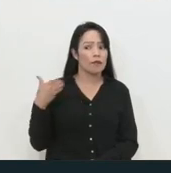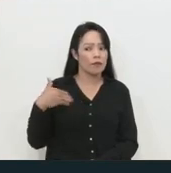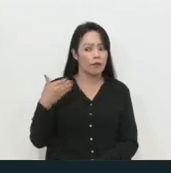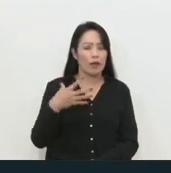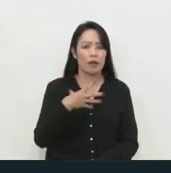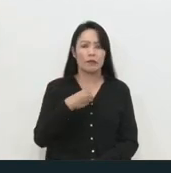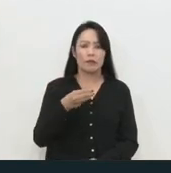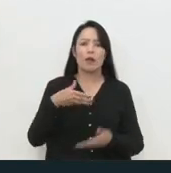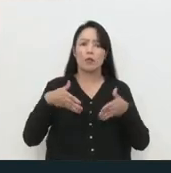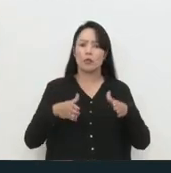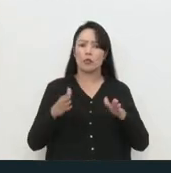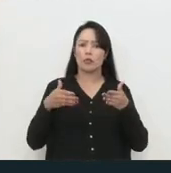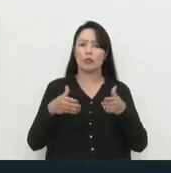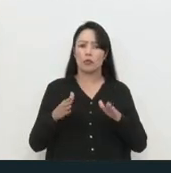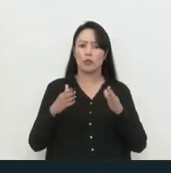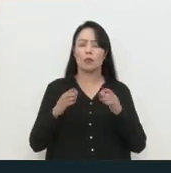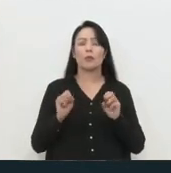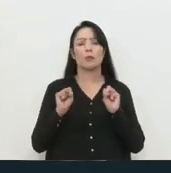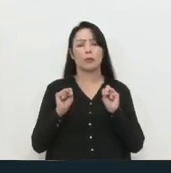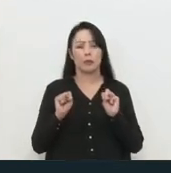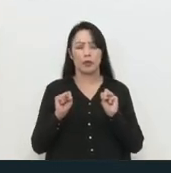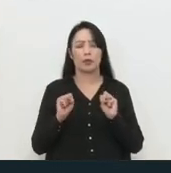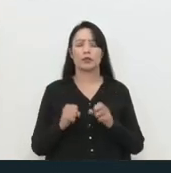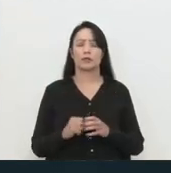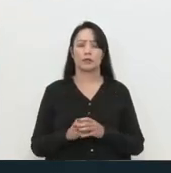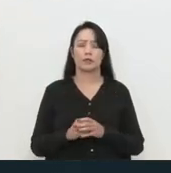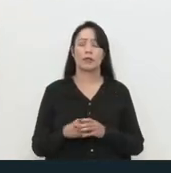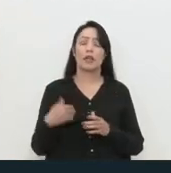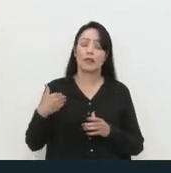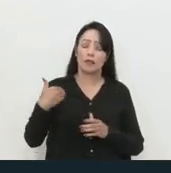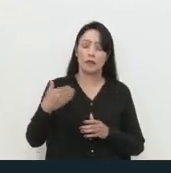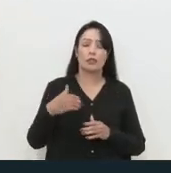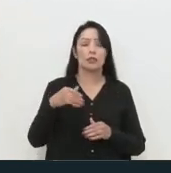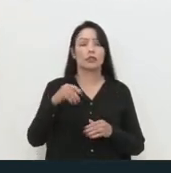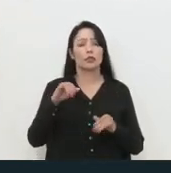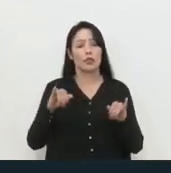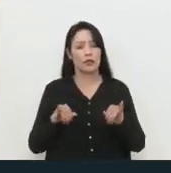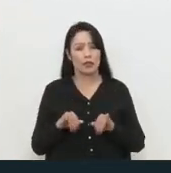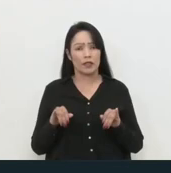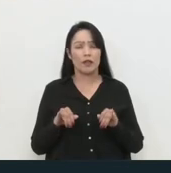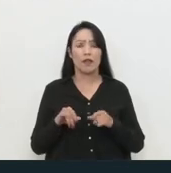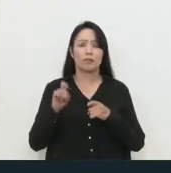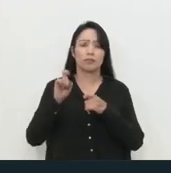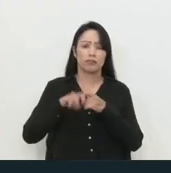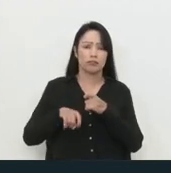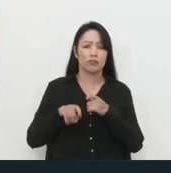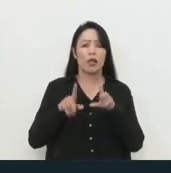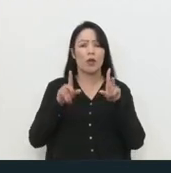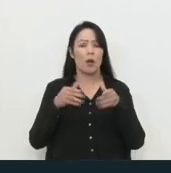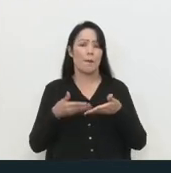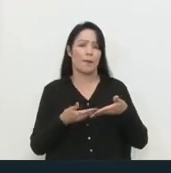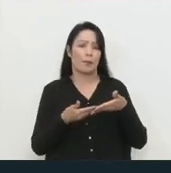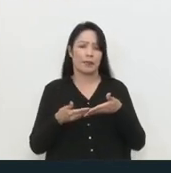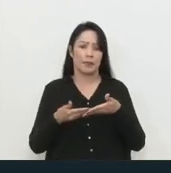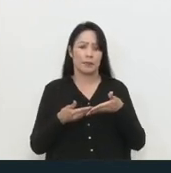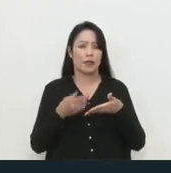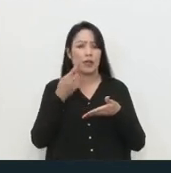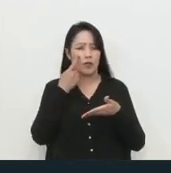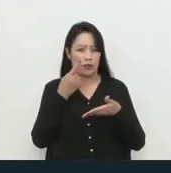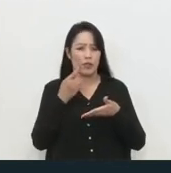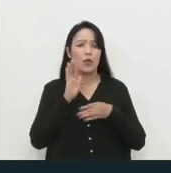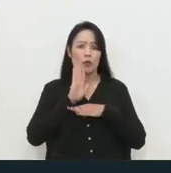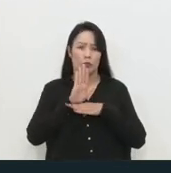no mundo e vai nascer sobre Judite e vai sofrer e vai ser abusado sexualmente como essa bebê que eu recebi estou ajudando